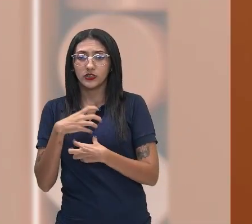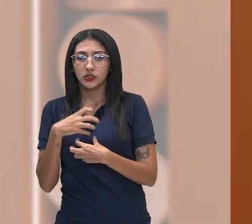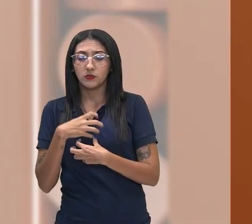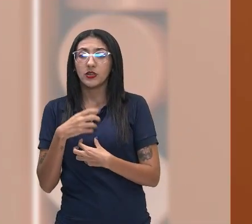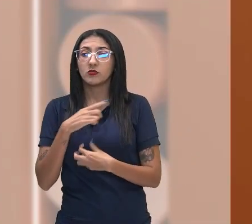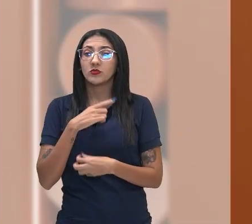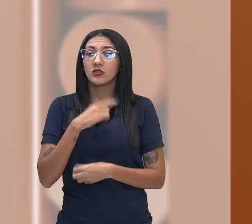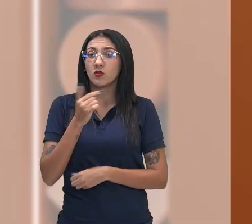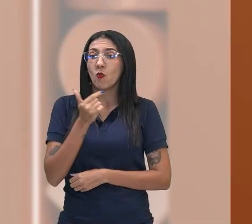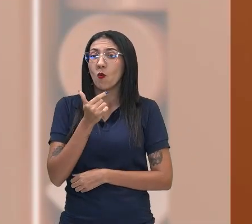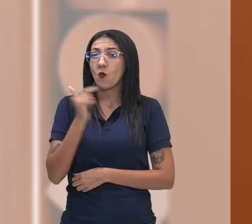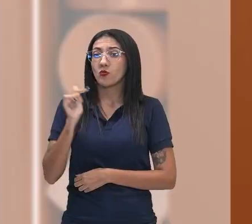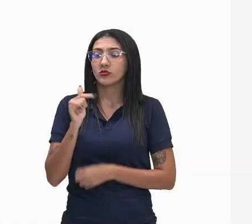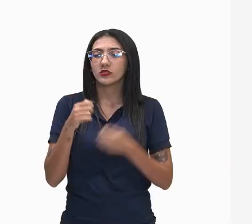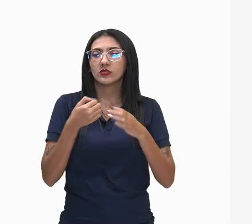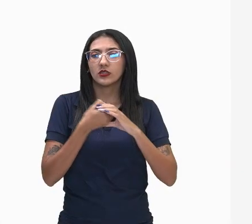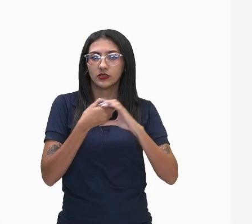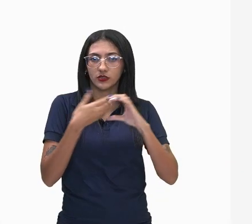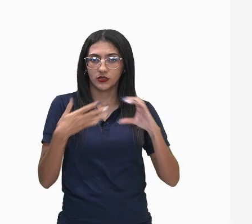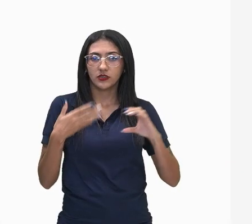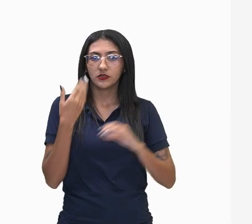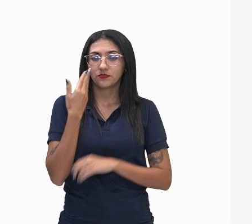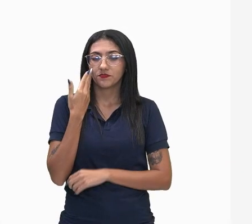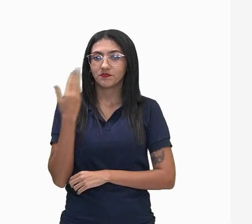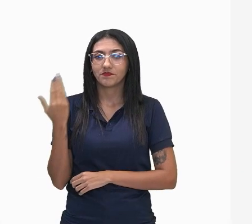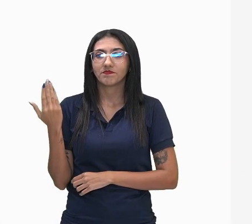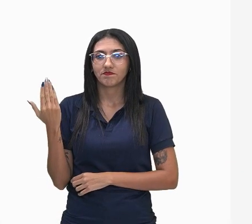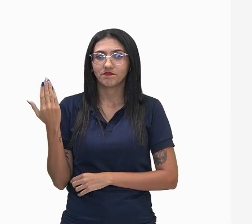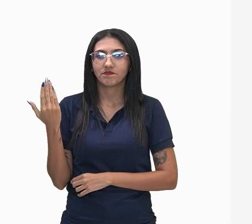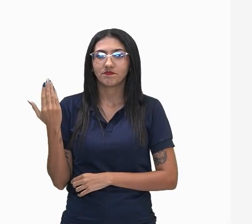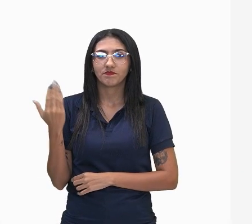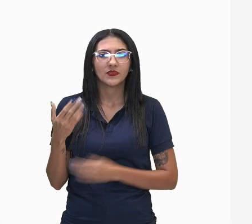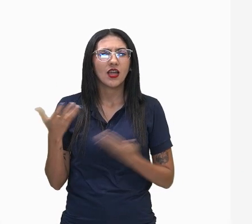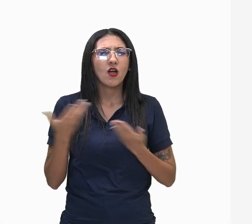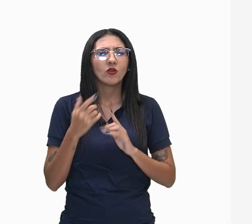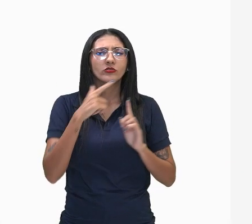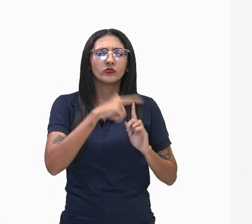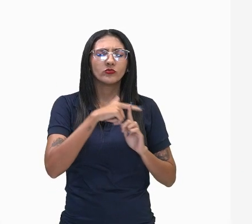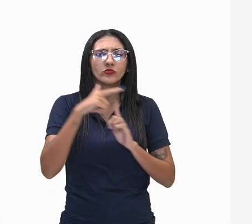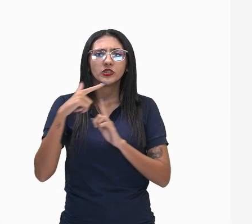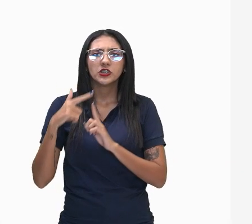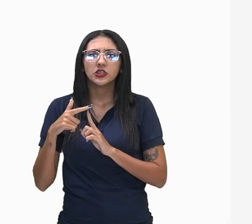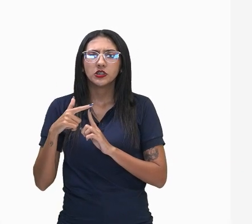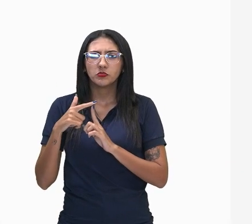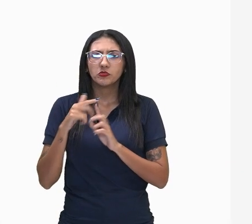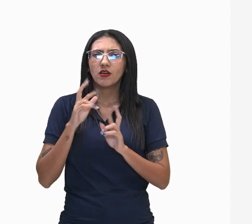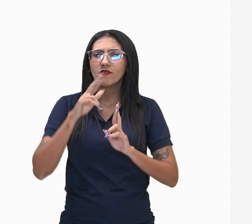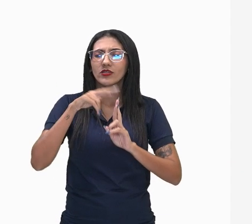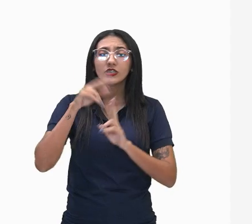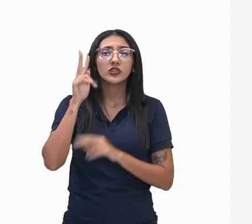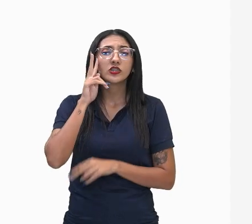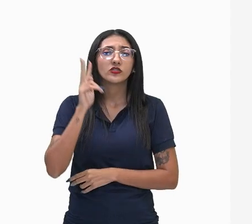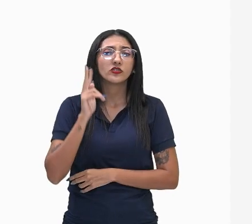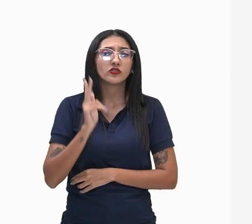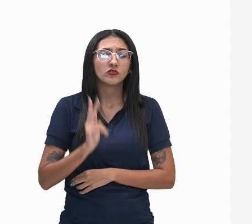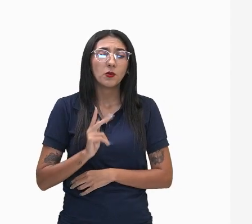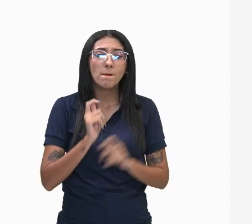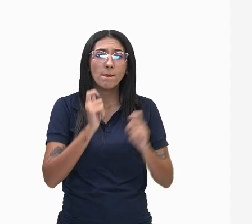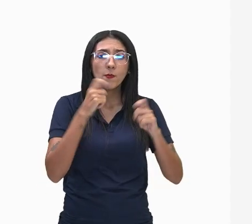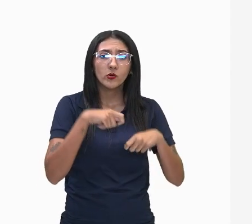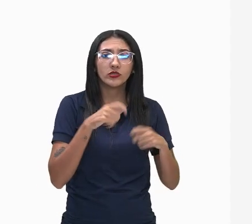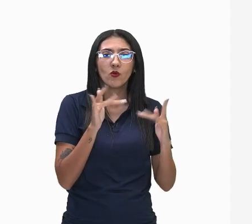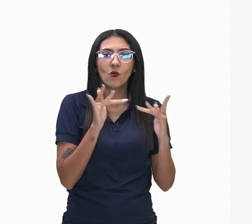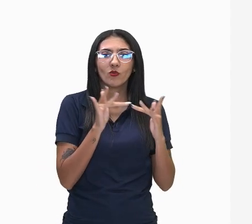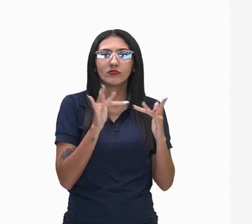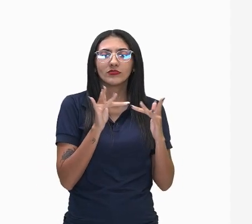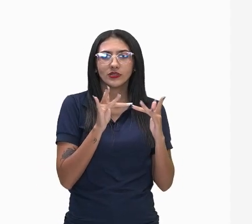subdivisões. Fique atento. Vamos aos tipos de fontes materiais, tá bom?